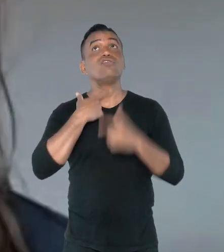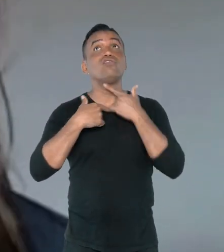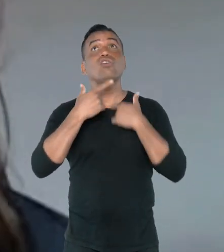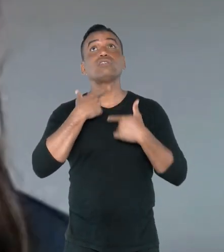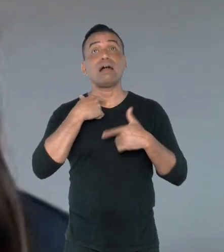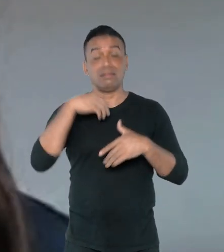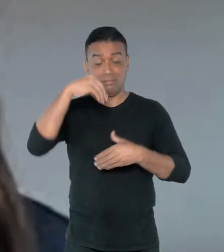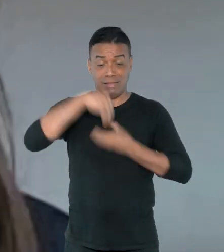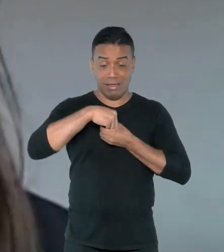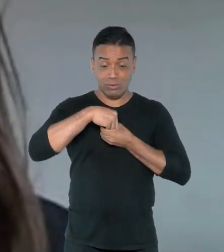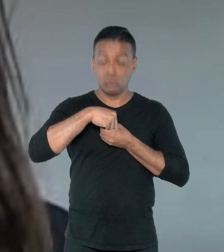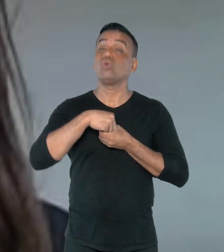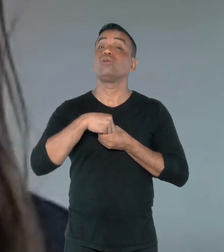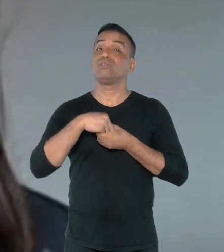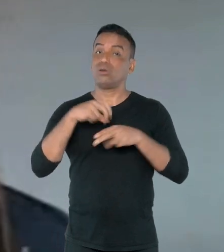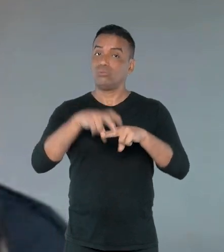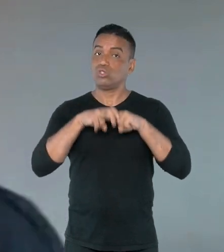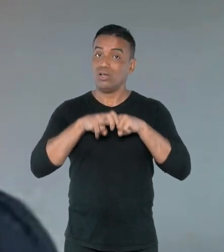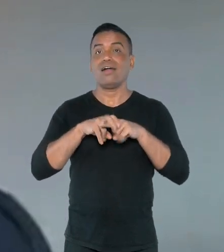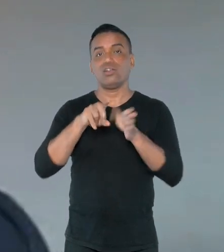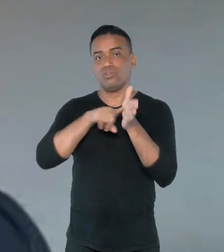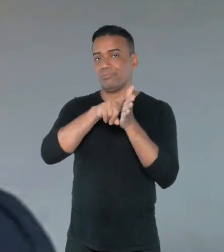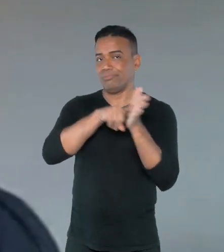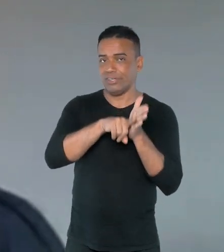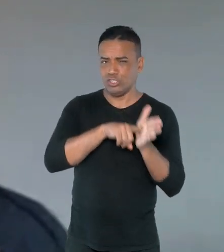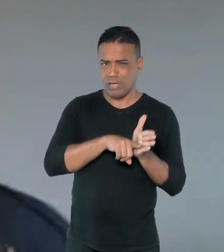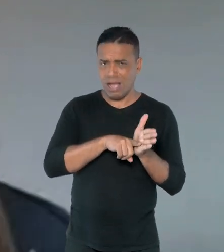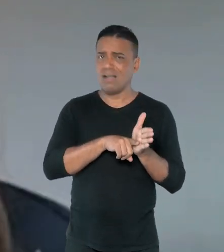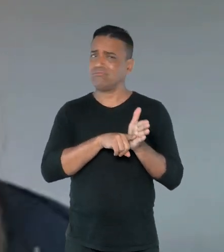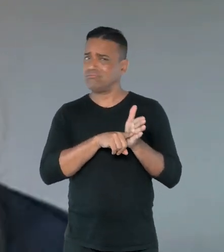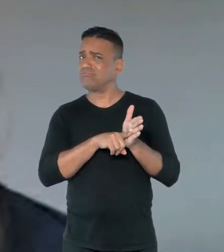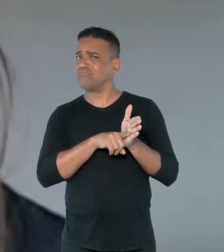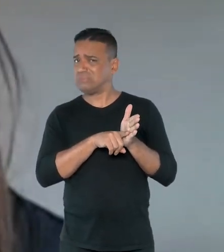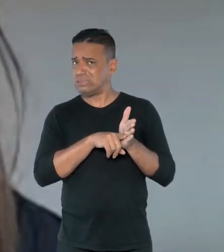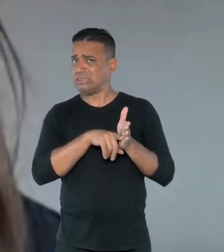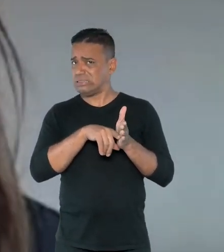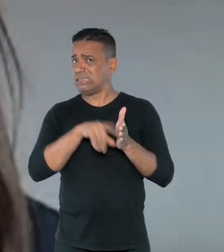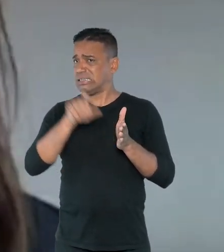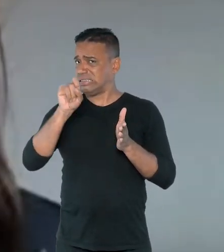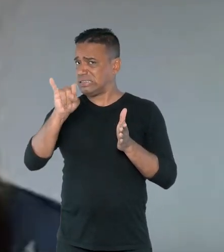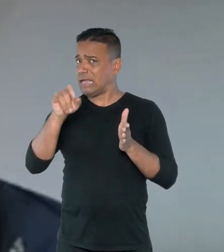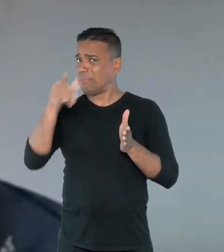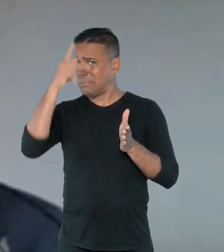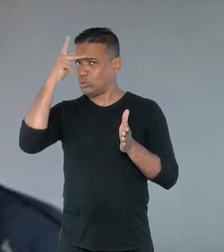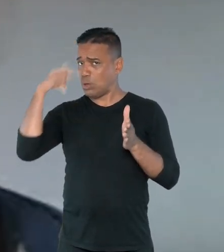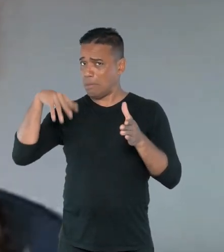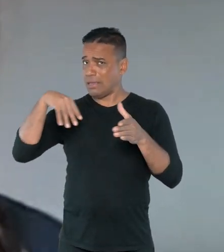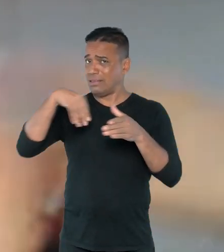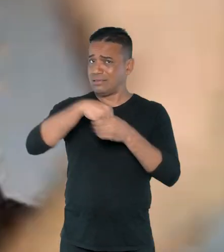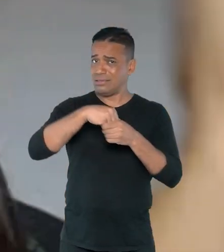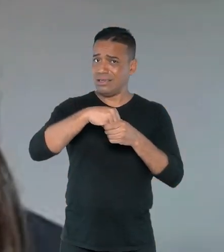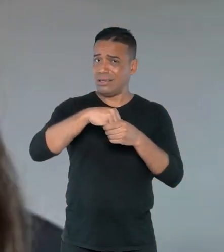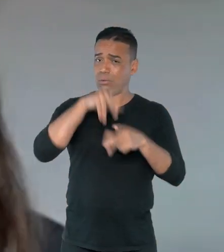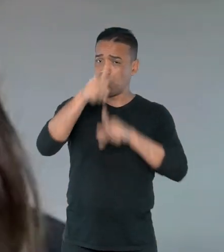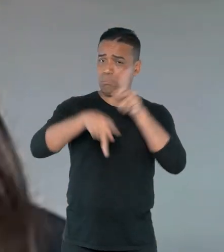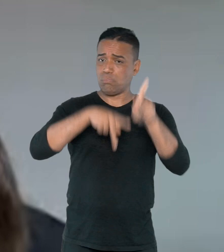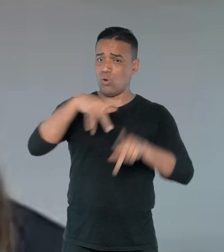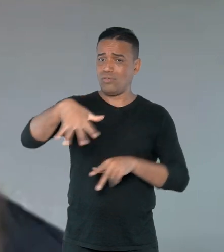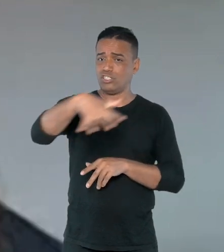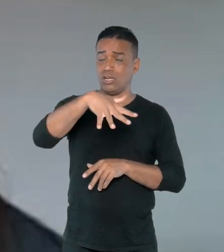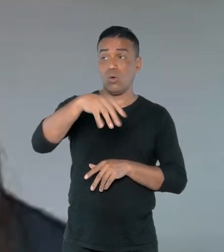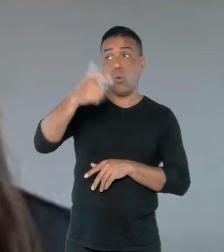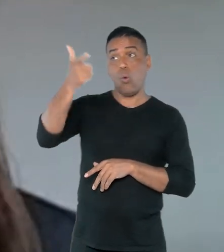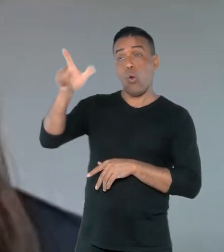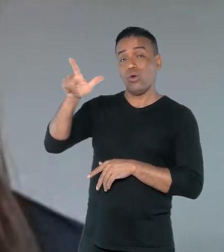algum motivo. E aí a gente vai investigar se faz sentido ela pertencer a esse povo dessa região aqui ou de outra